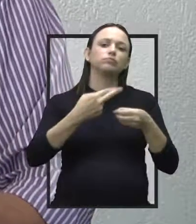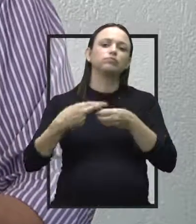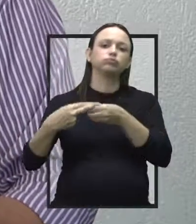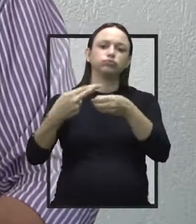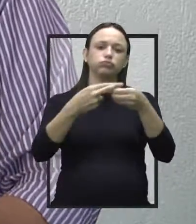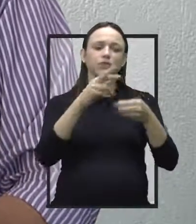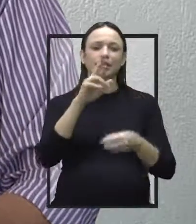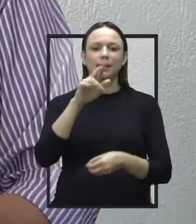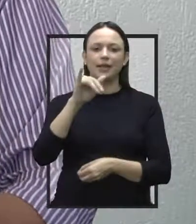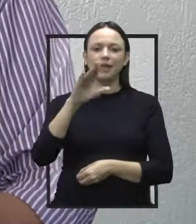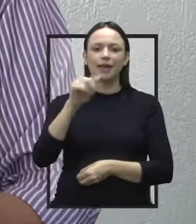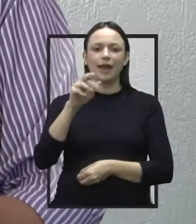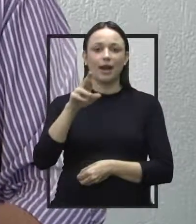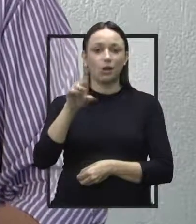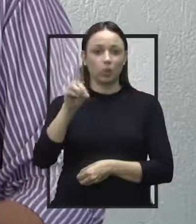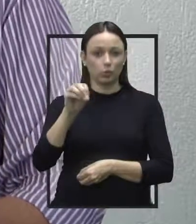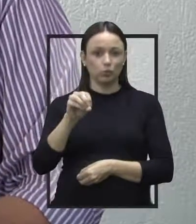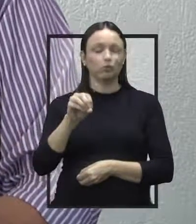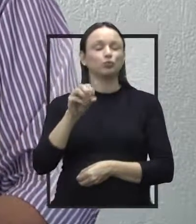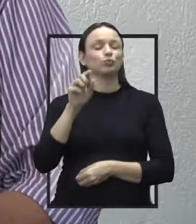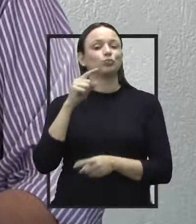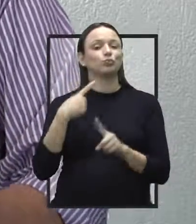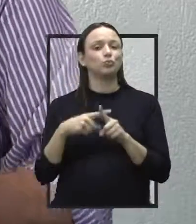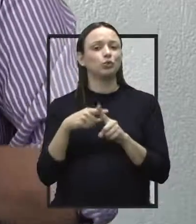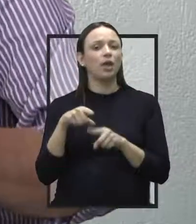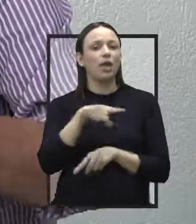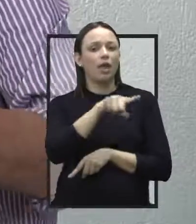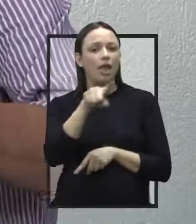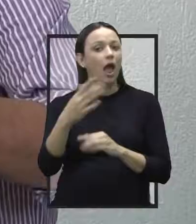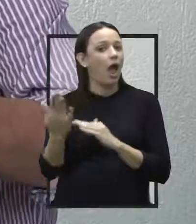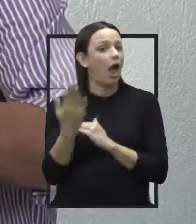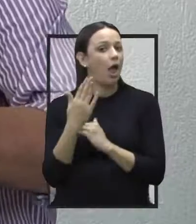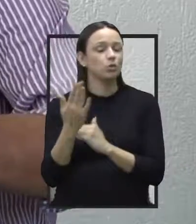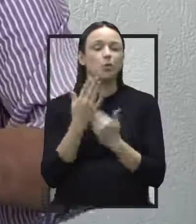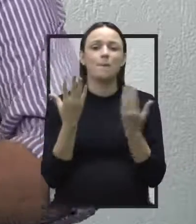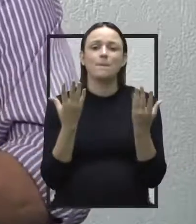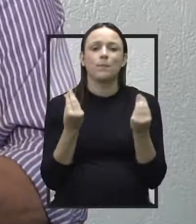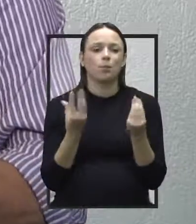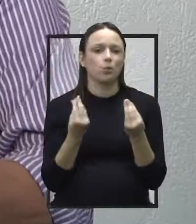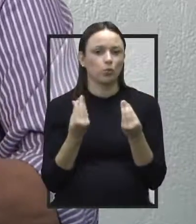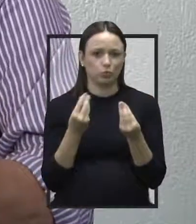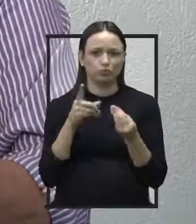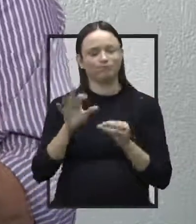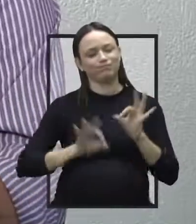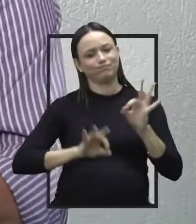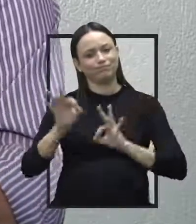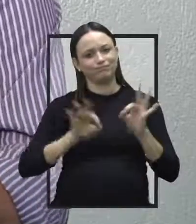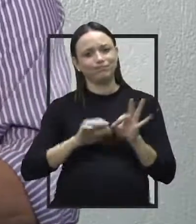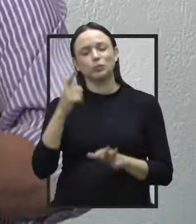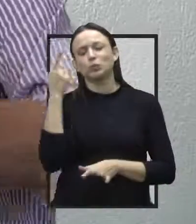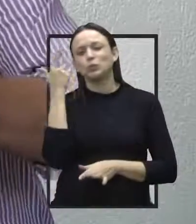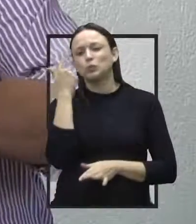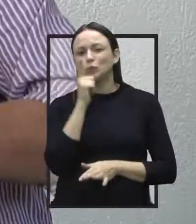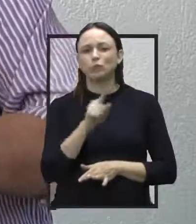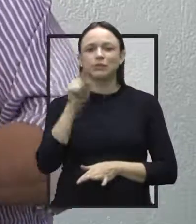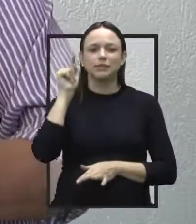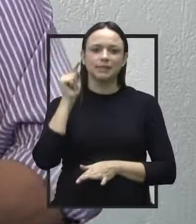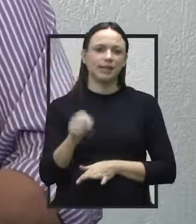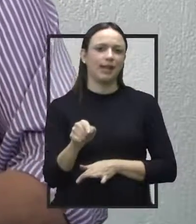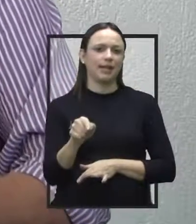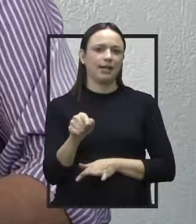Dias Silva, que nos ajudou muito na realização da concretização